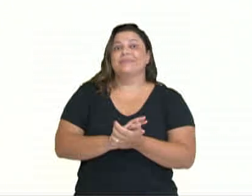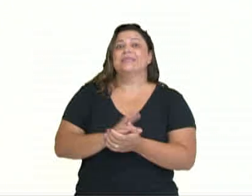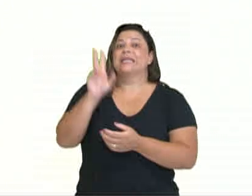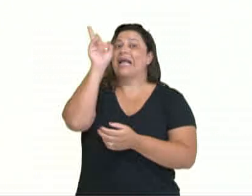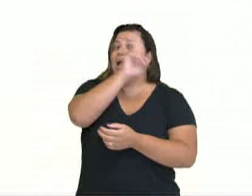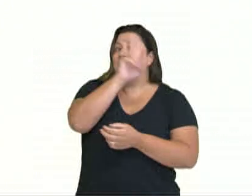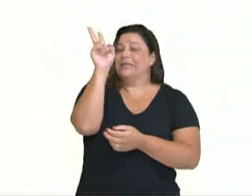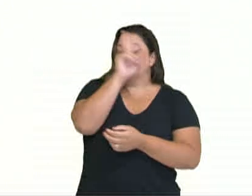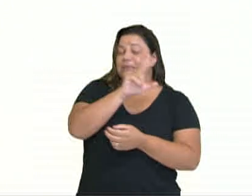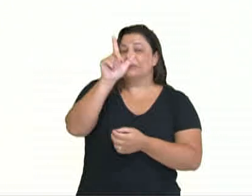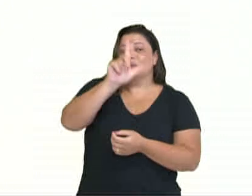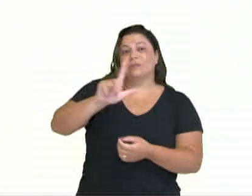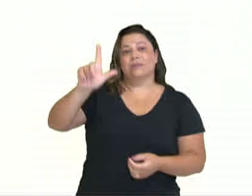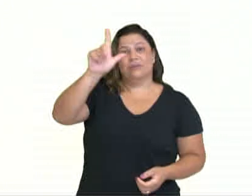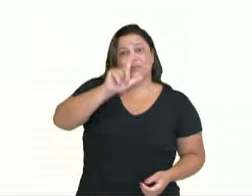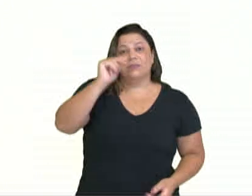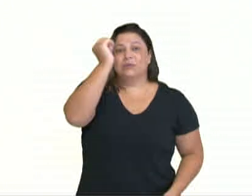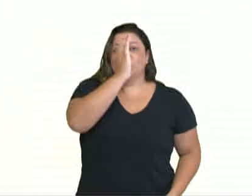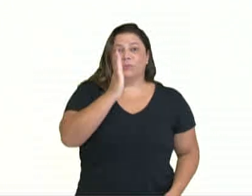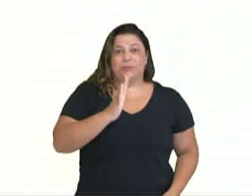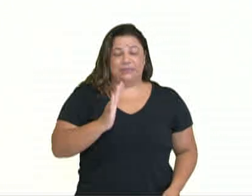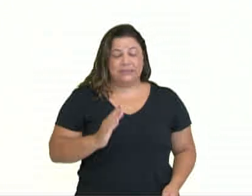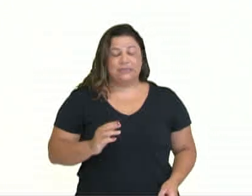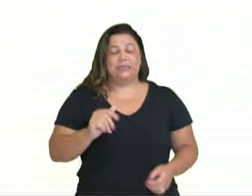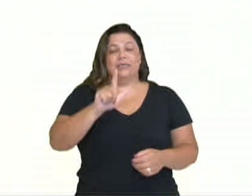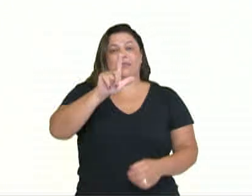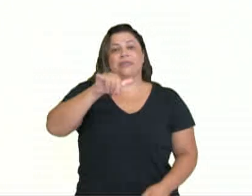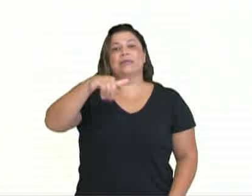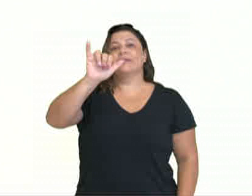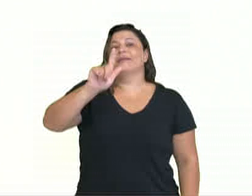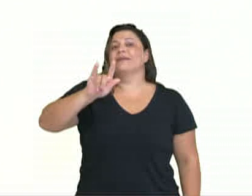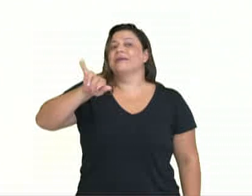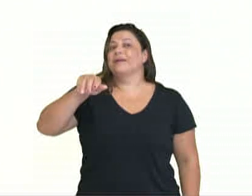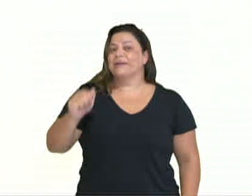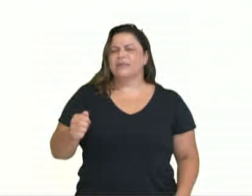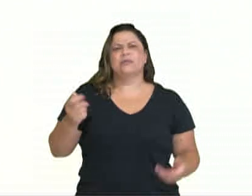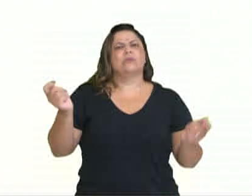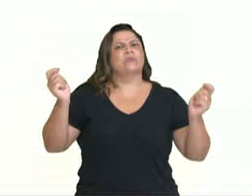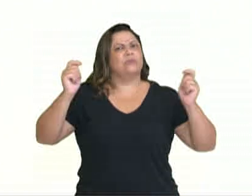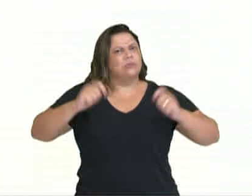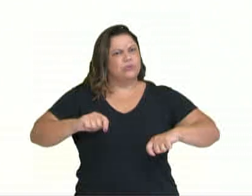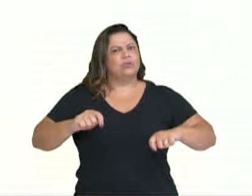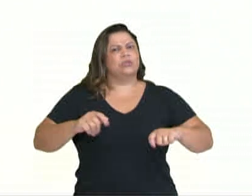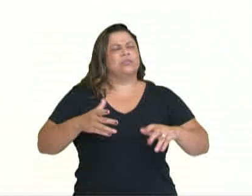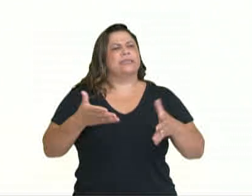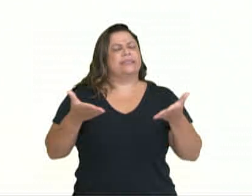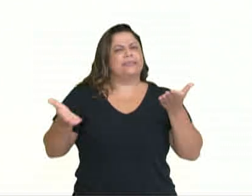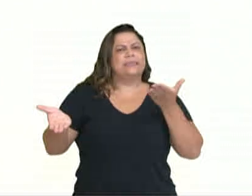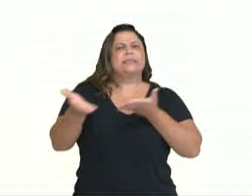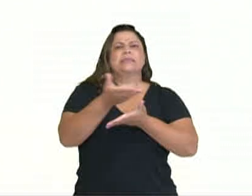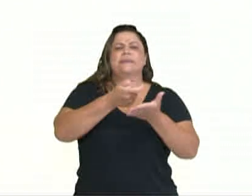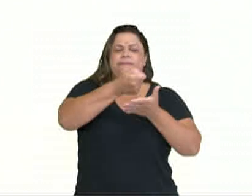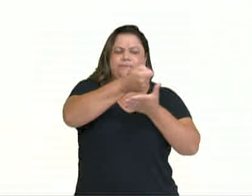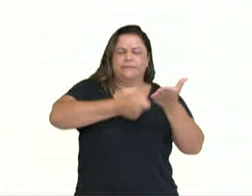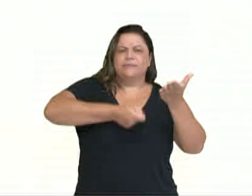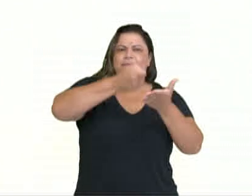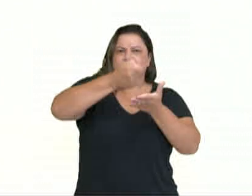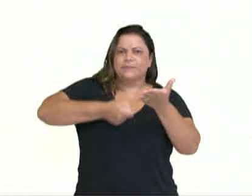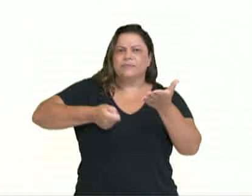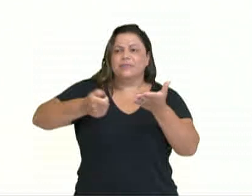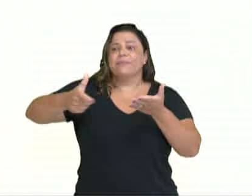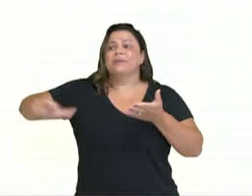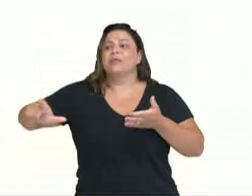da literatura brasileira, né, a Lígia, ela faz parte, além de escritora, ela também exerce